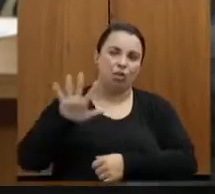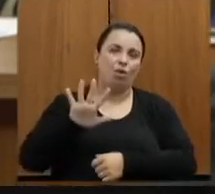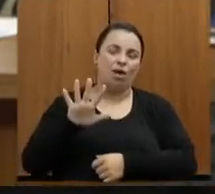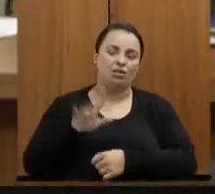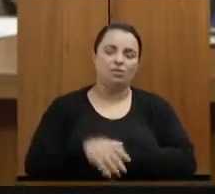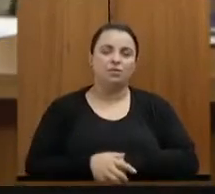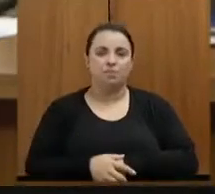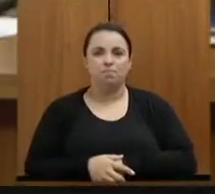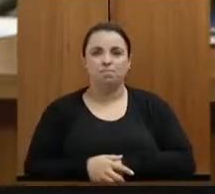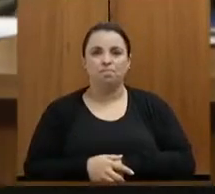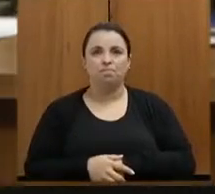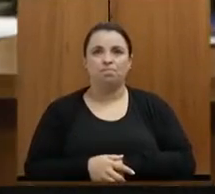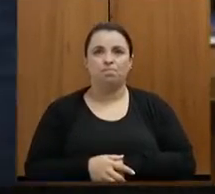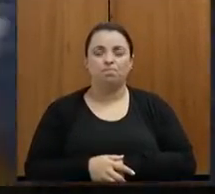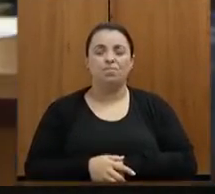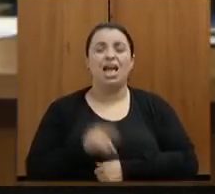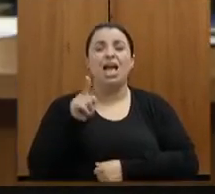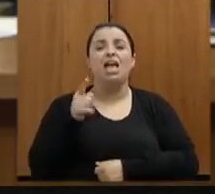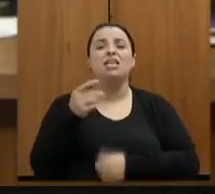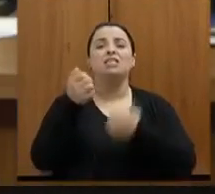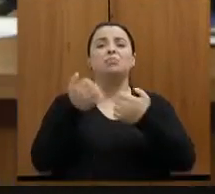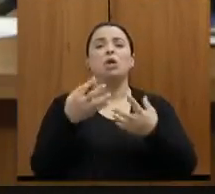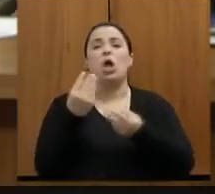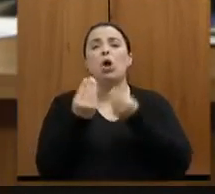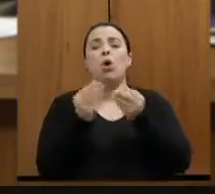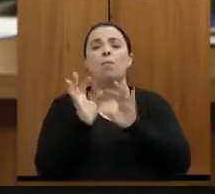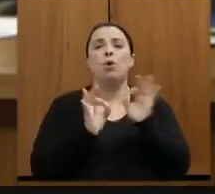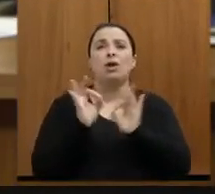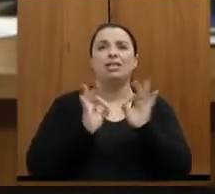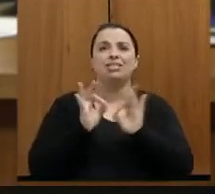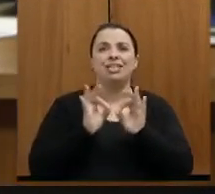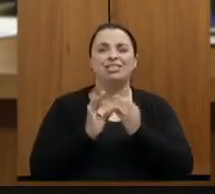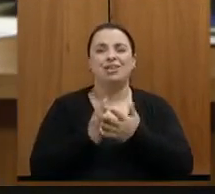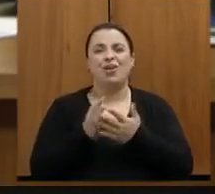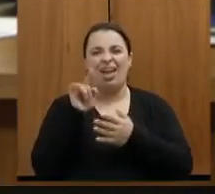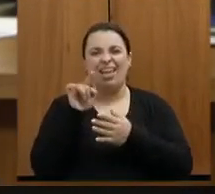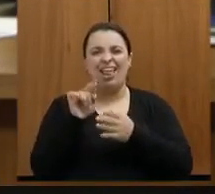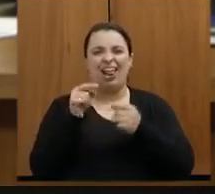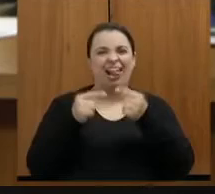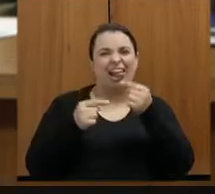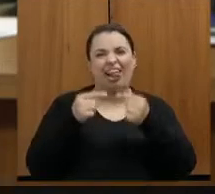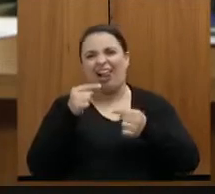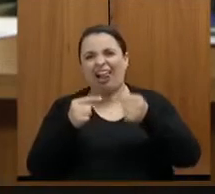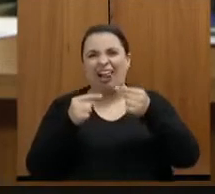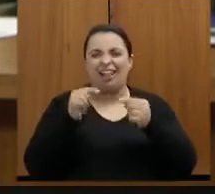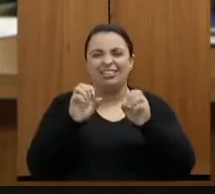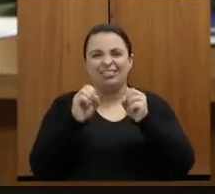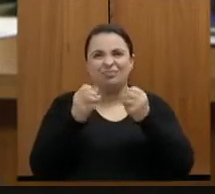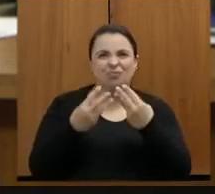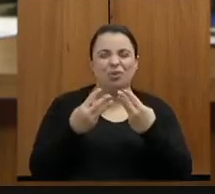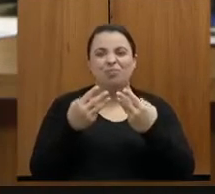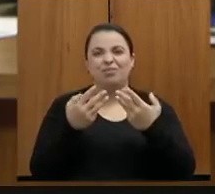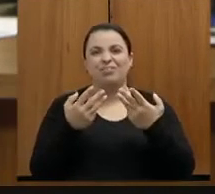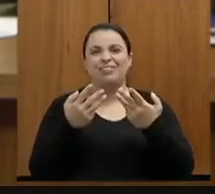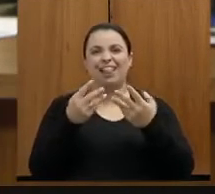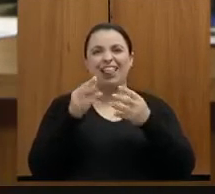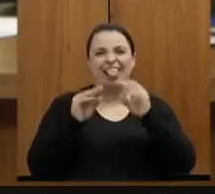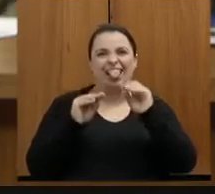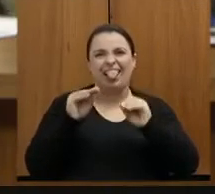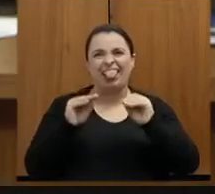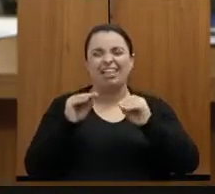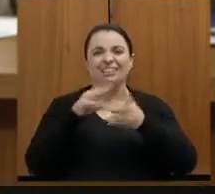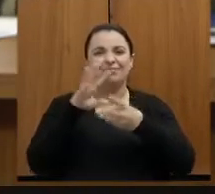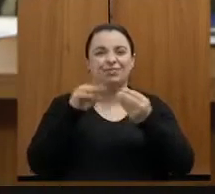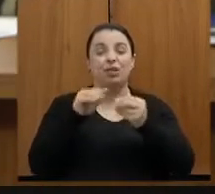Aí, um pouquinho da nossa organização. Acaba que desconfigurou o PowerPoint, mas nós